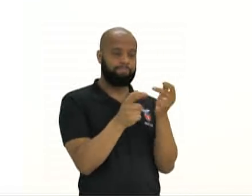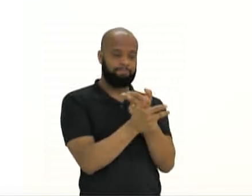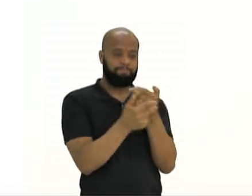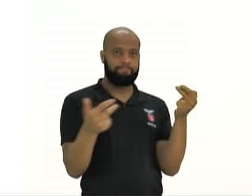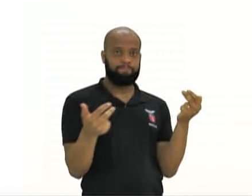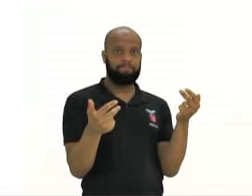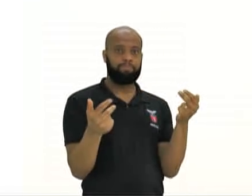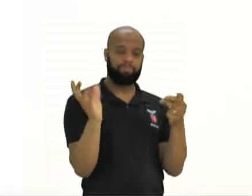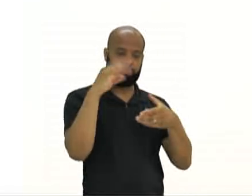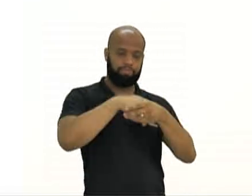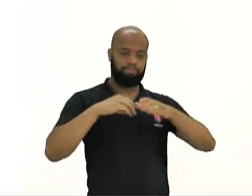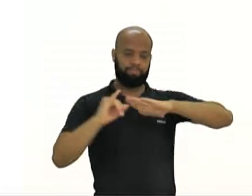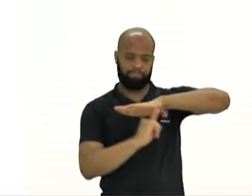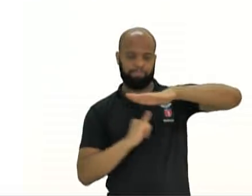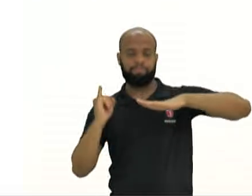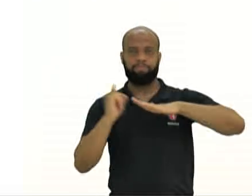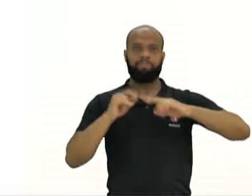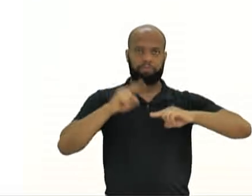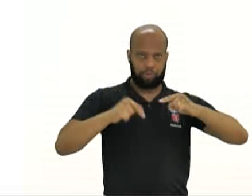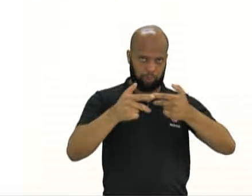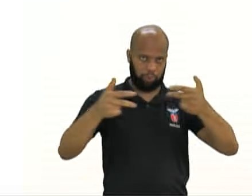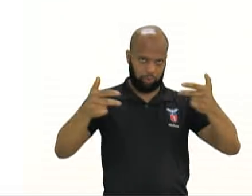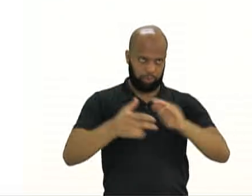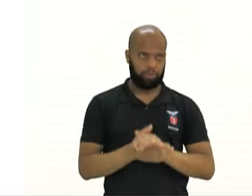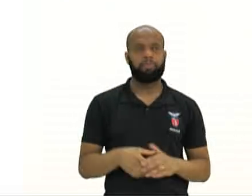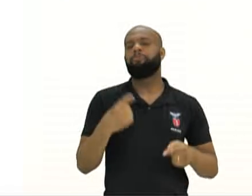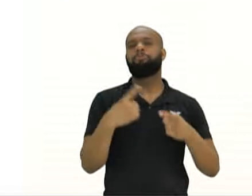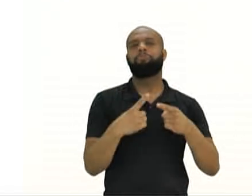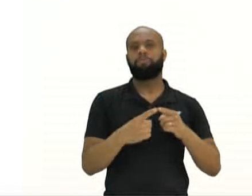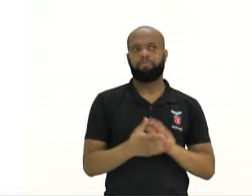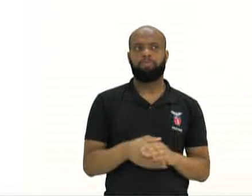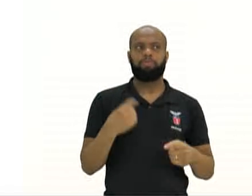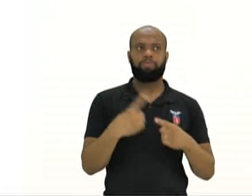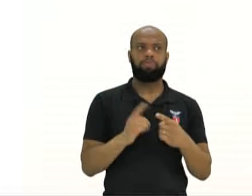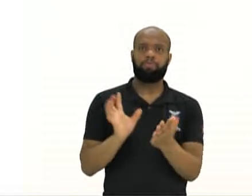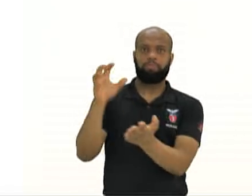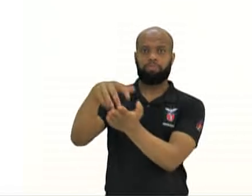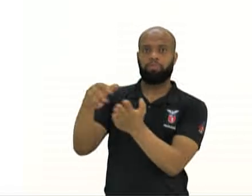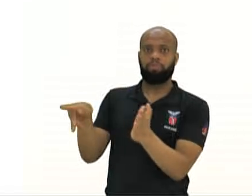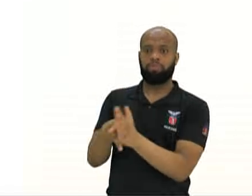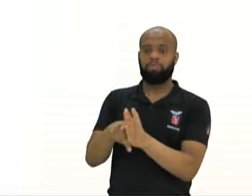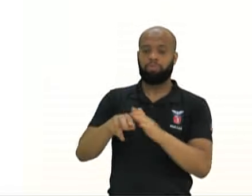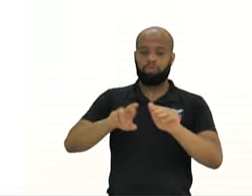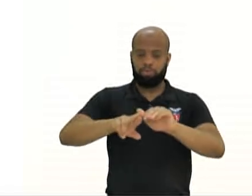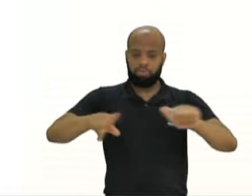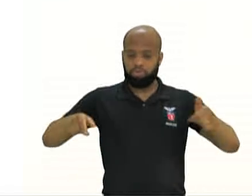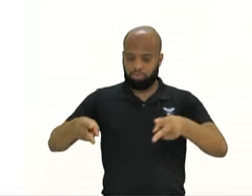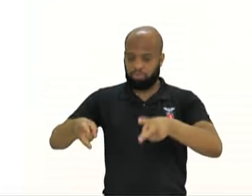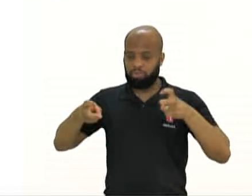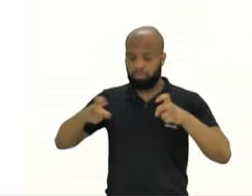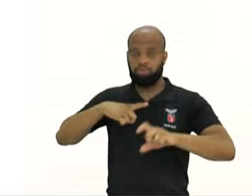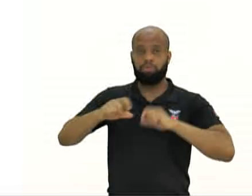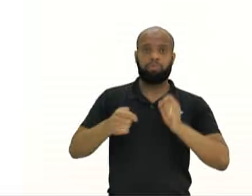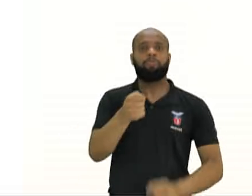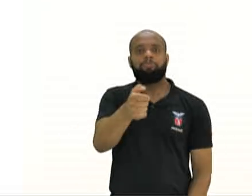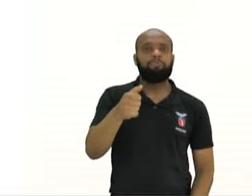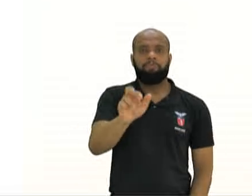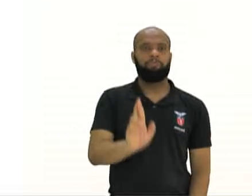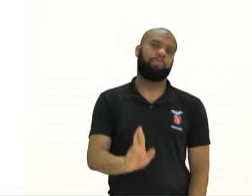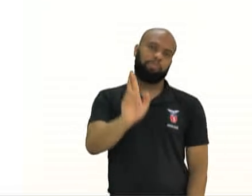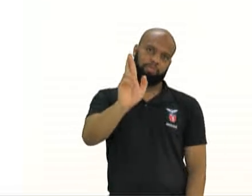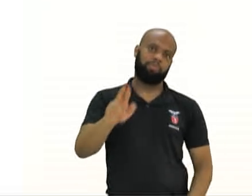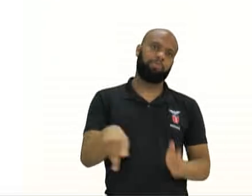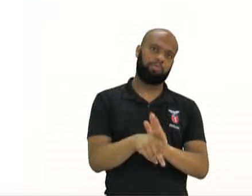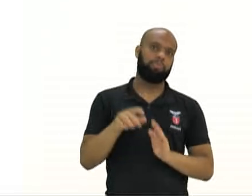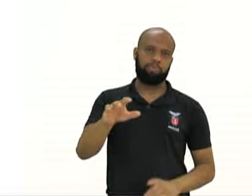bens industriais e produtos industrializados. Por quê? Porque o setor de mineração tem pouca representatividade para